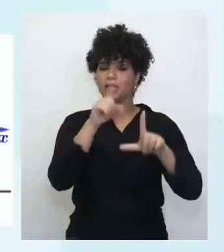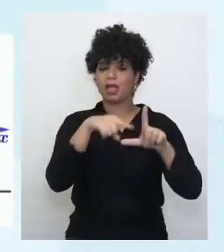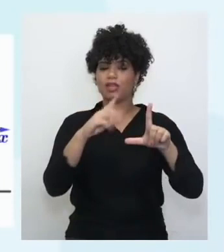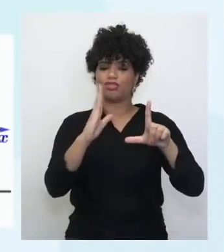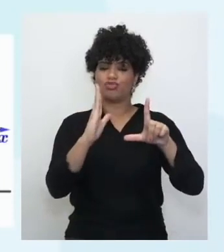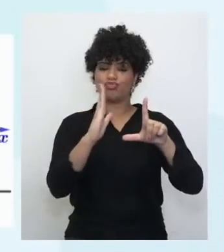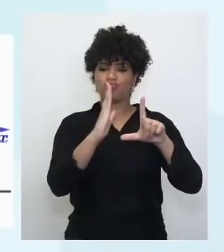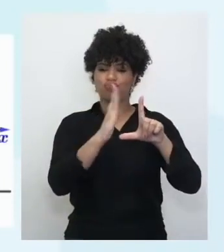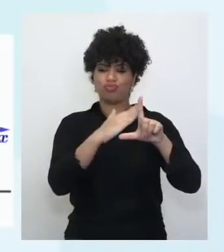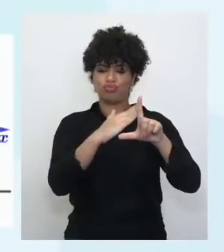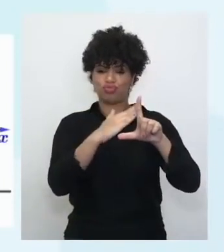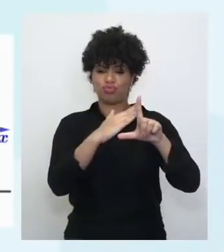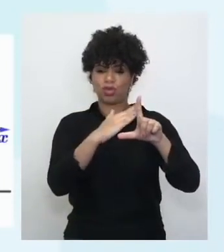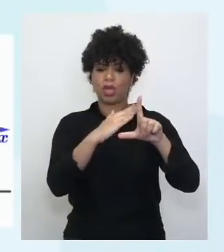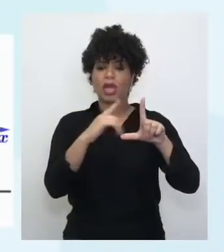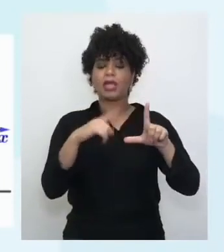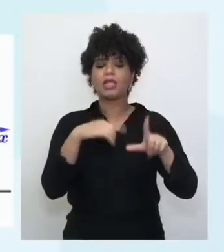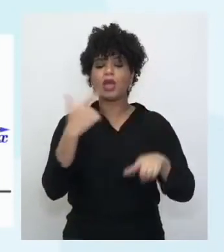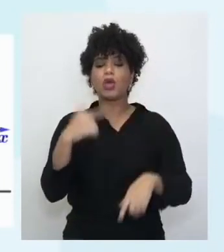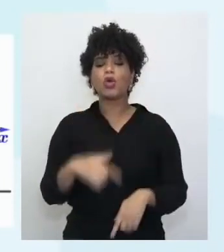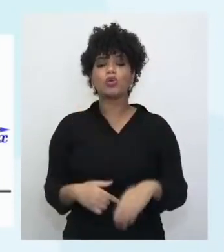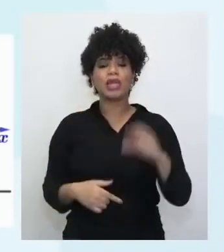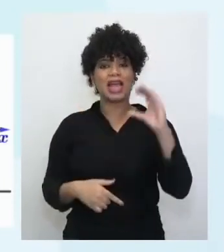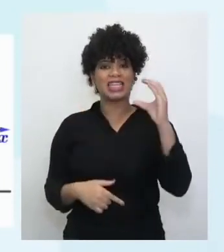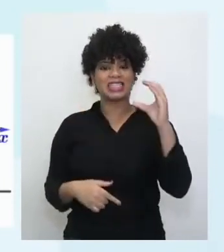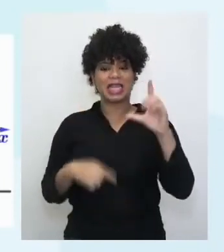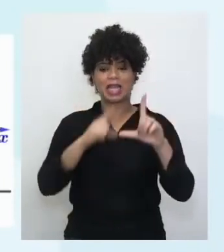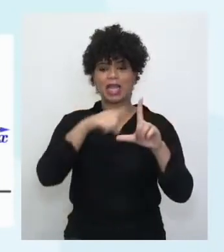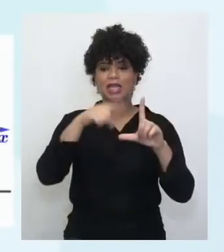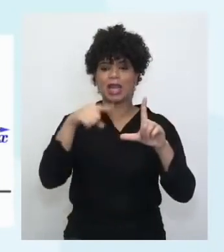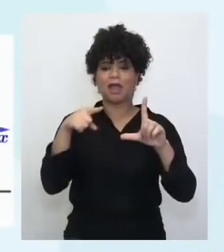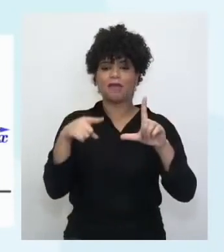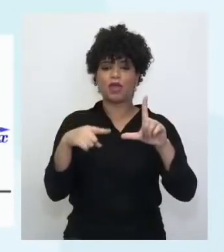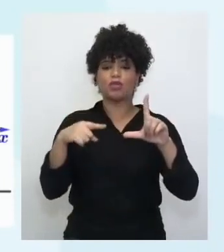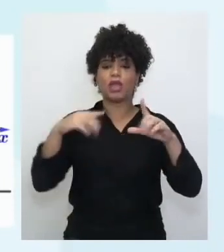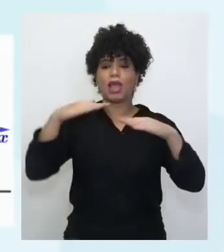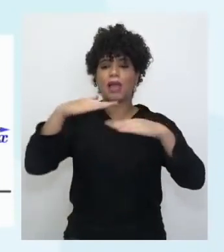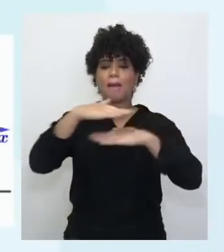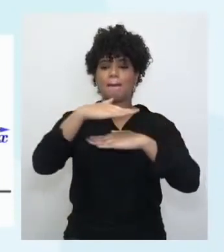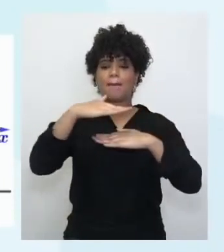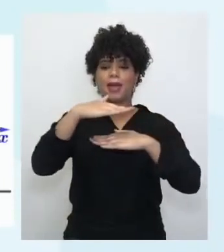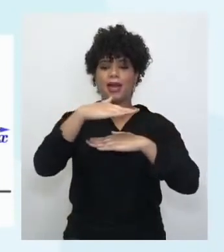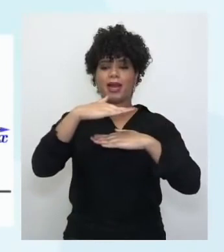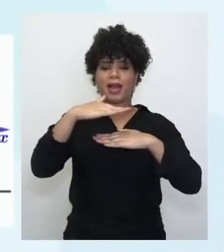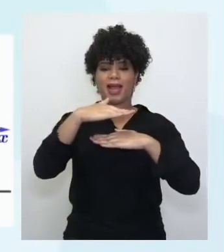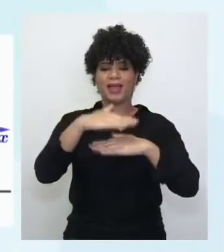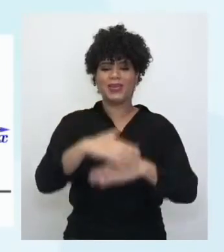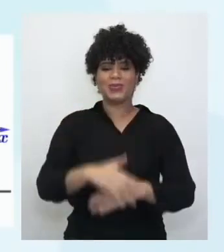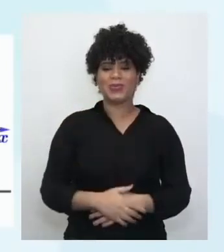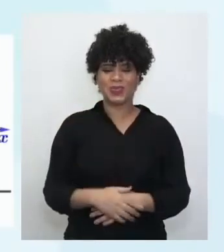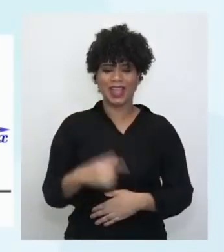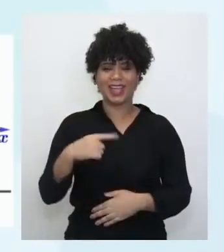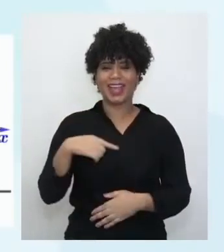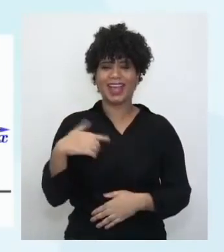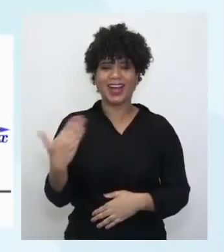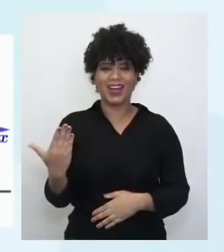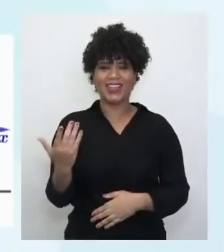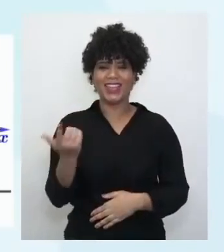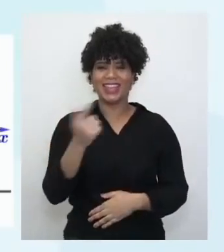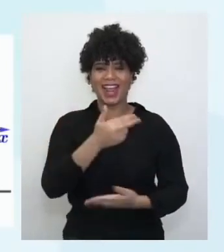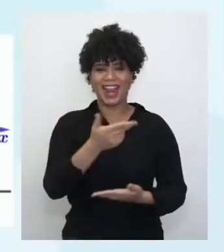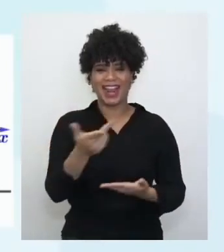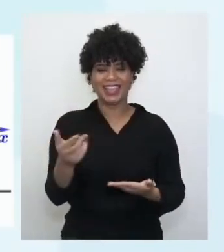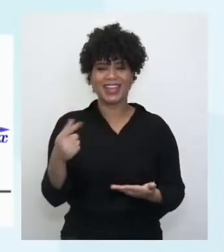gente tem uma reta paralela ao eixo x. Então, eu quero saber, desses 3 gráficos, qual deles representa